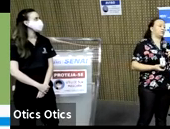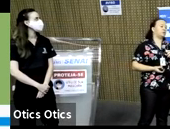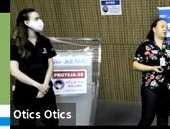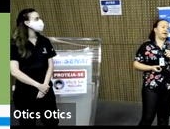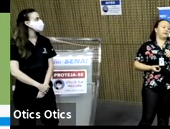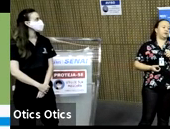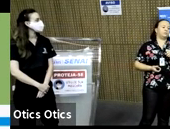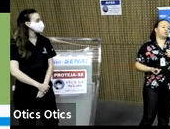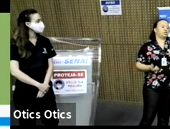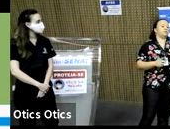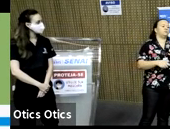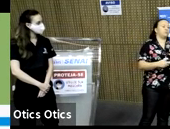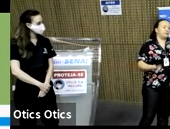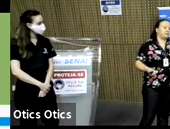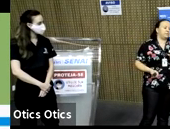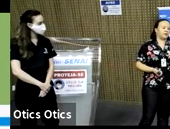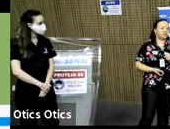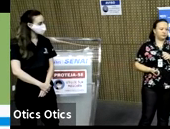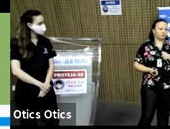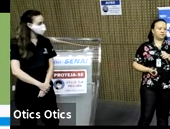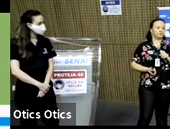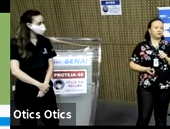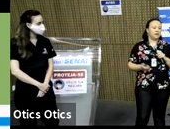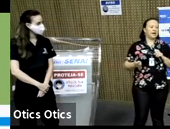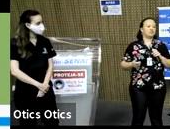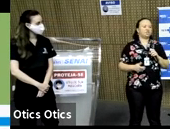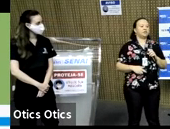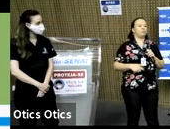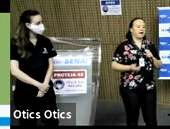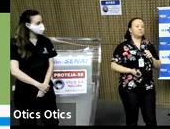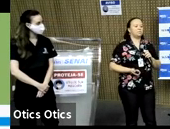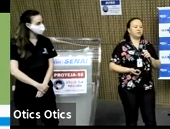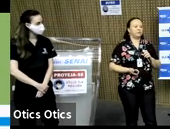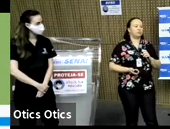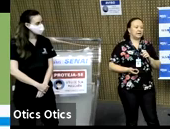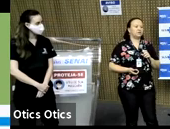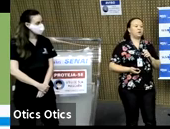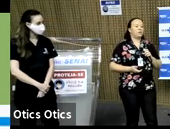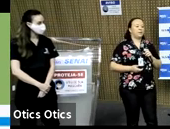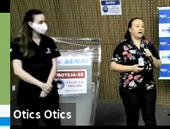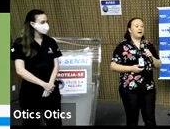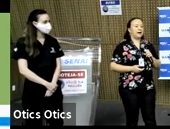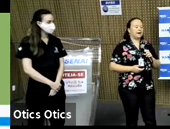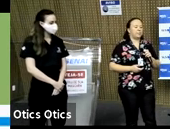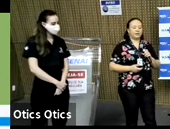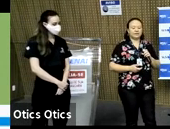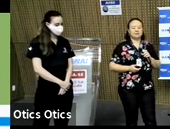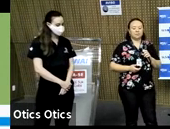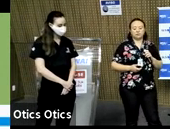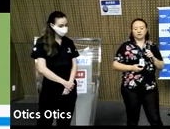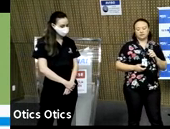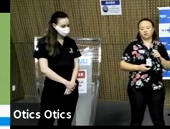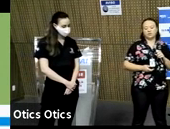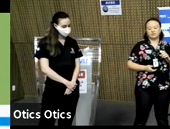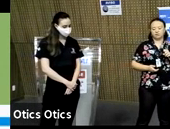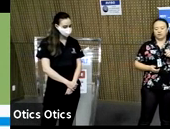não encontrou ninguém, então a gente não exclui simplesmente essas solicitações. A gente tenta o máximo possível contato para dar